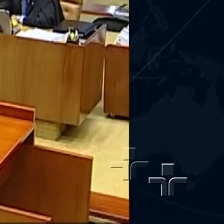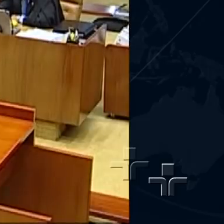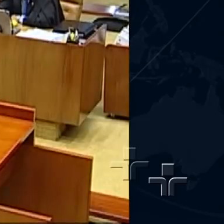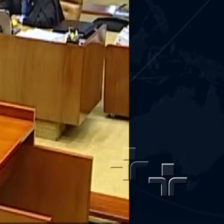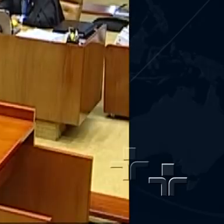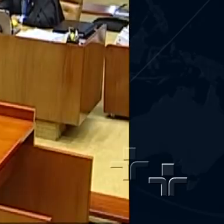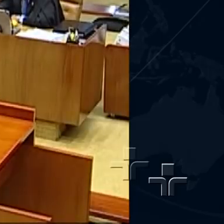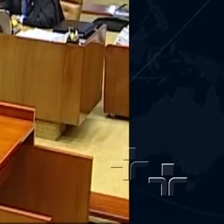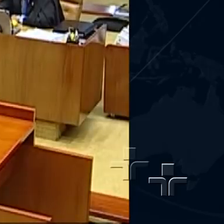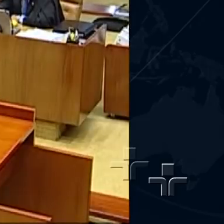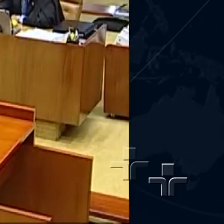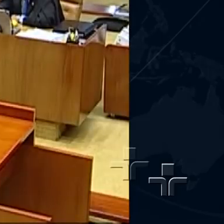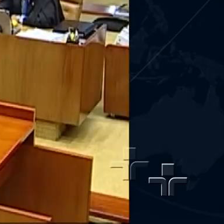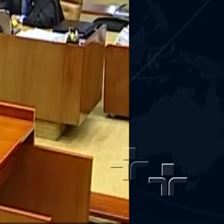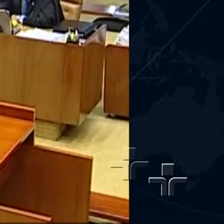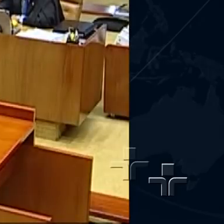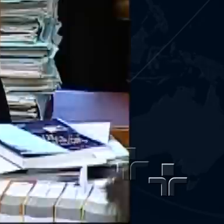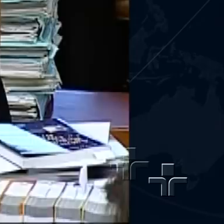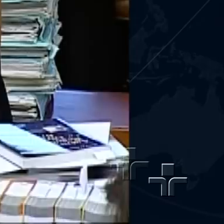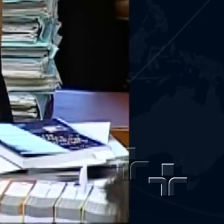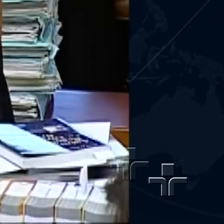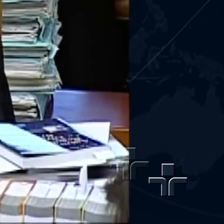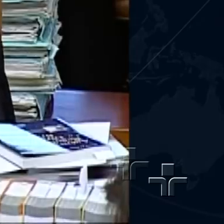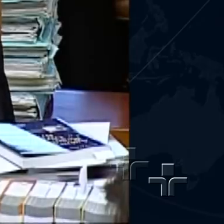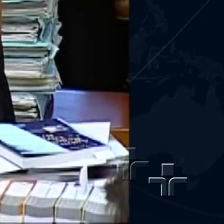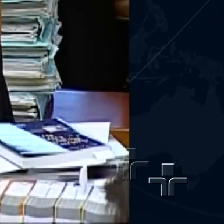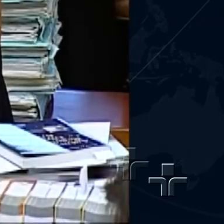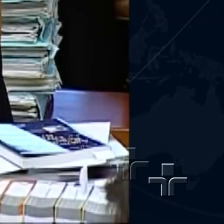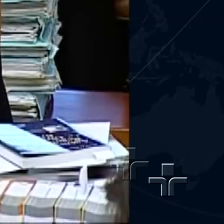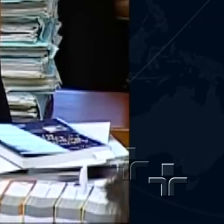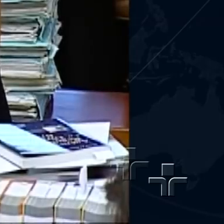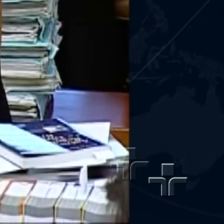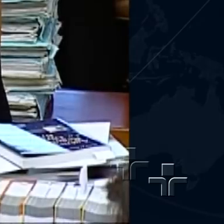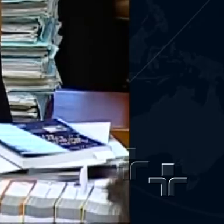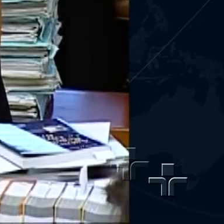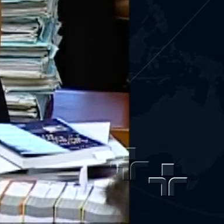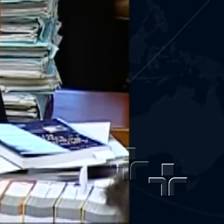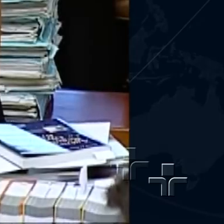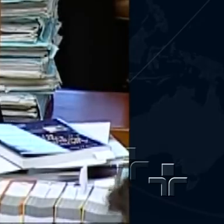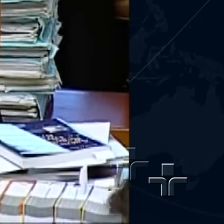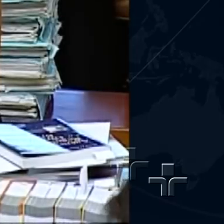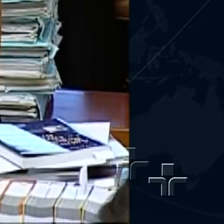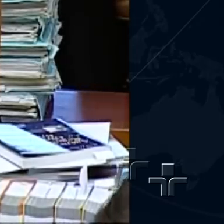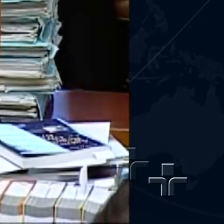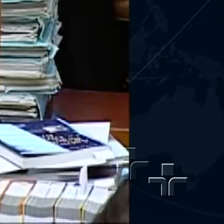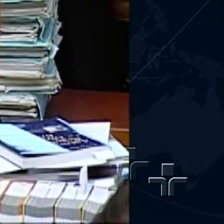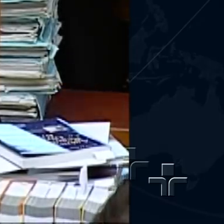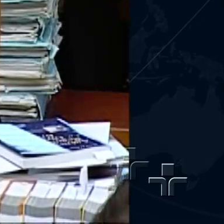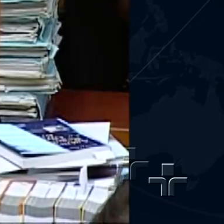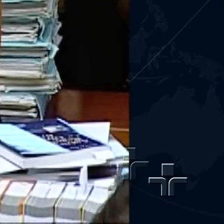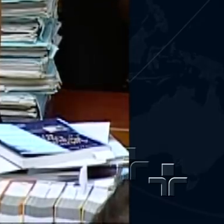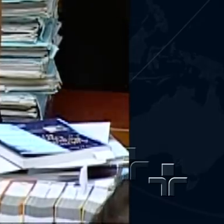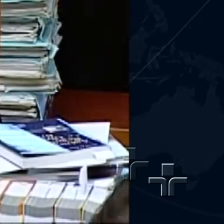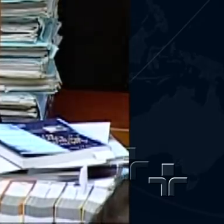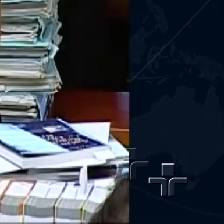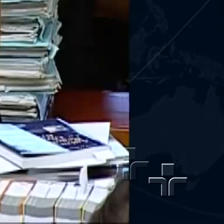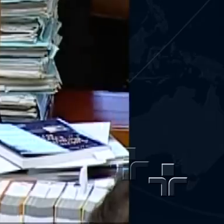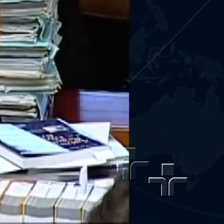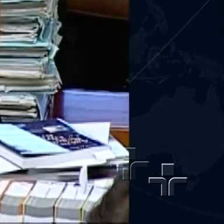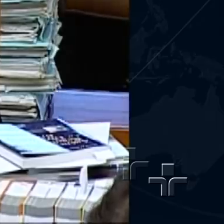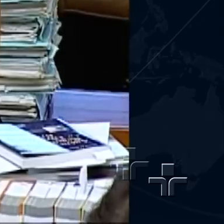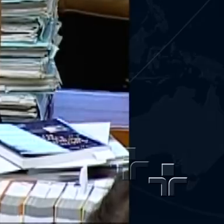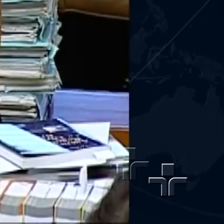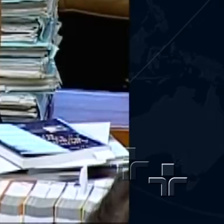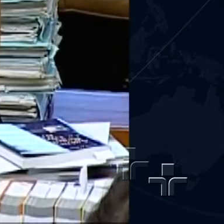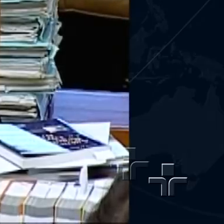A primeira, em novembro de 2020, quando o ministro Celso de Mello completa 75 anos e será